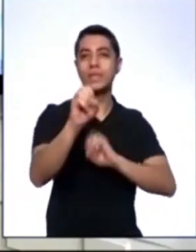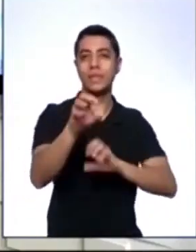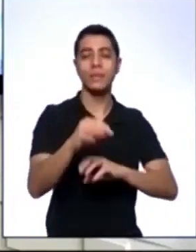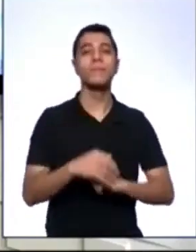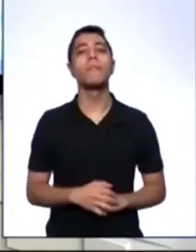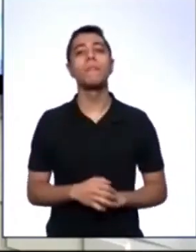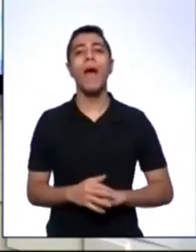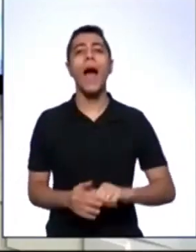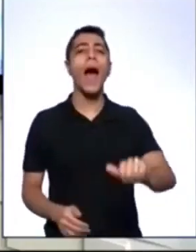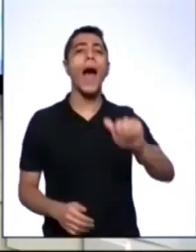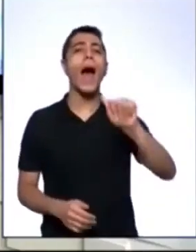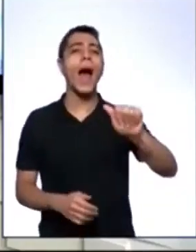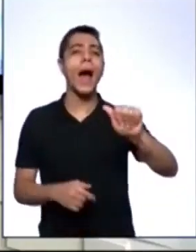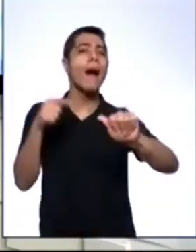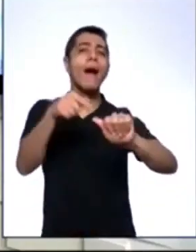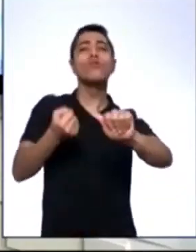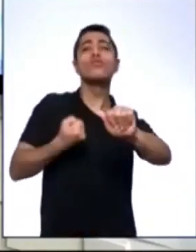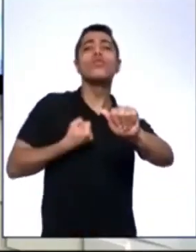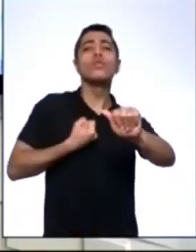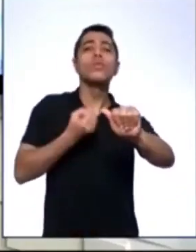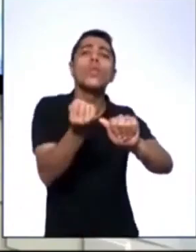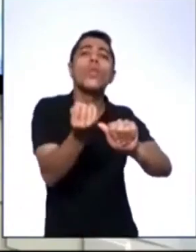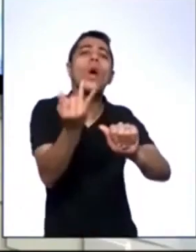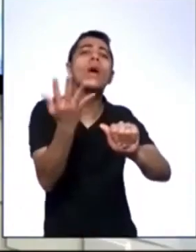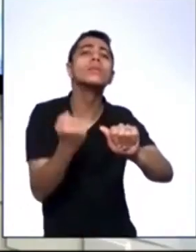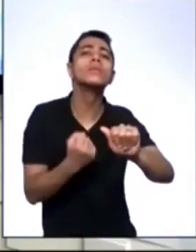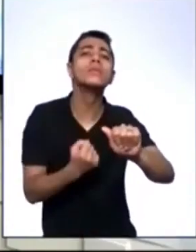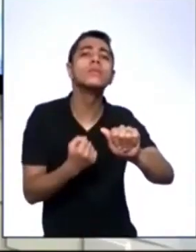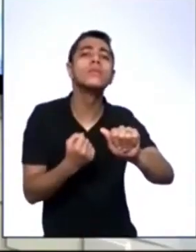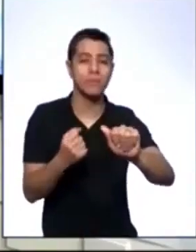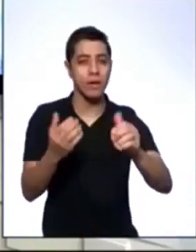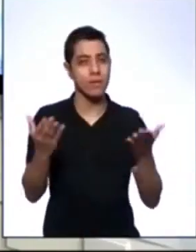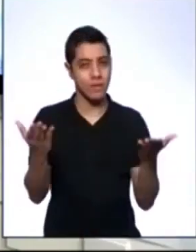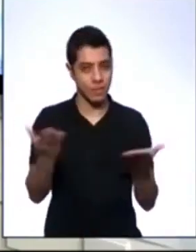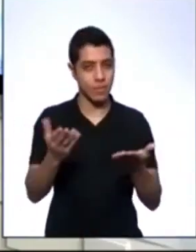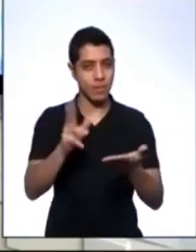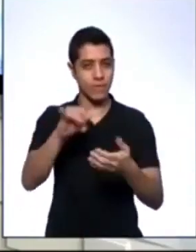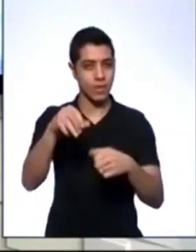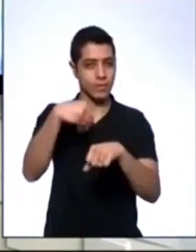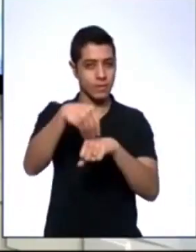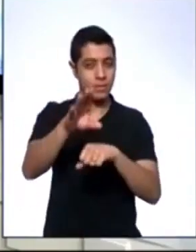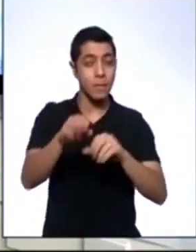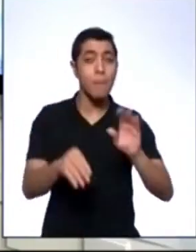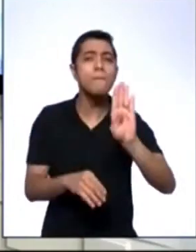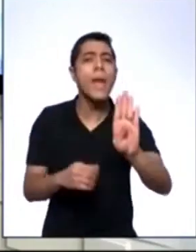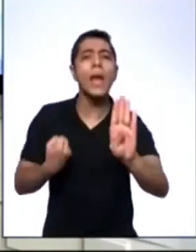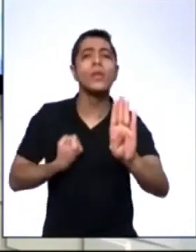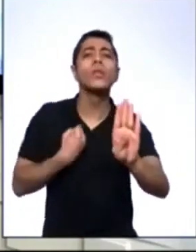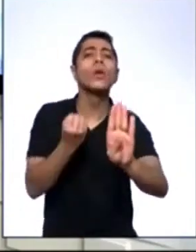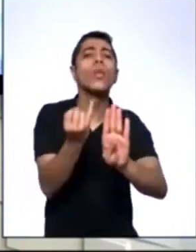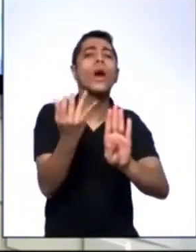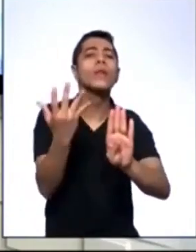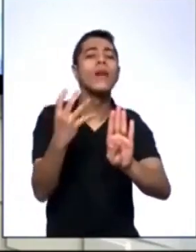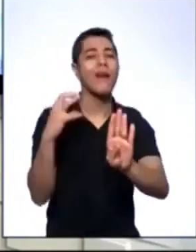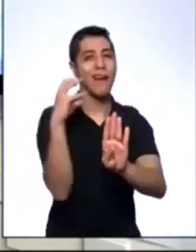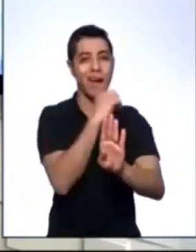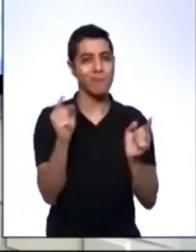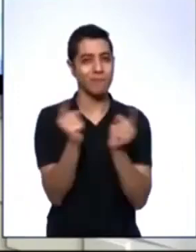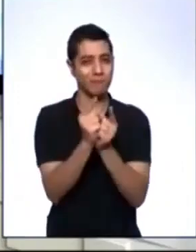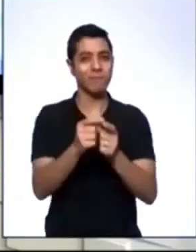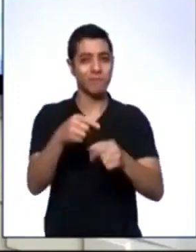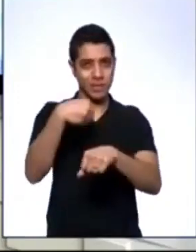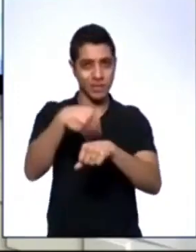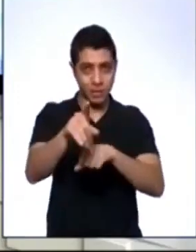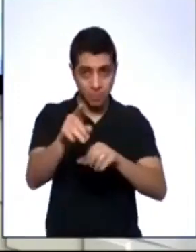e o valor do B bem rápido para uma prova teste tudo bem Tá preparado